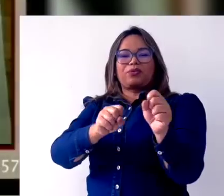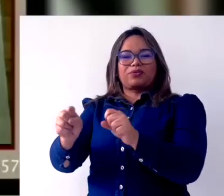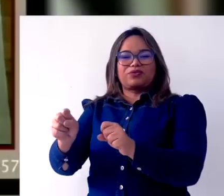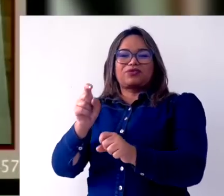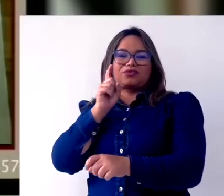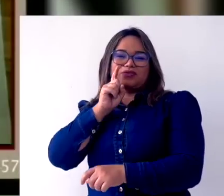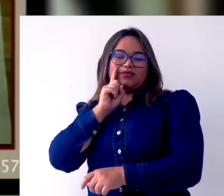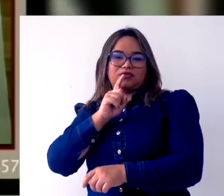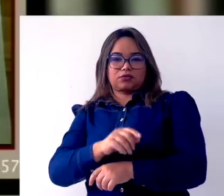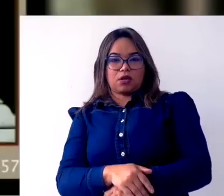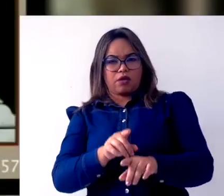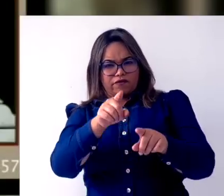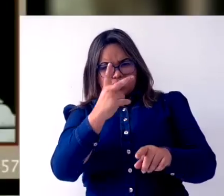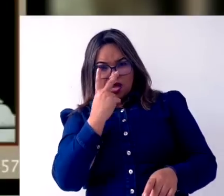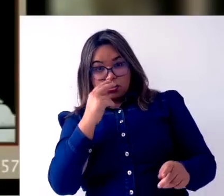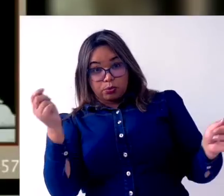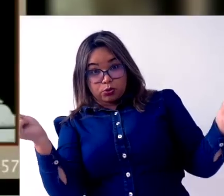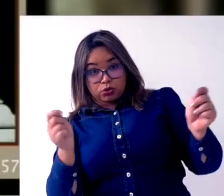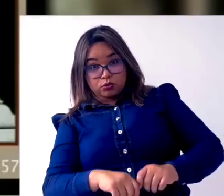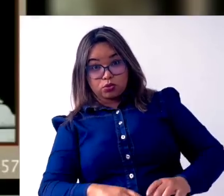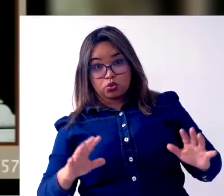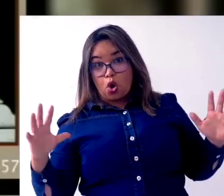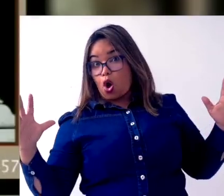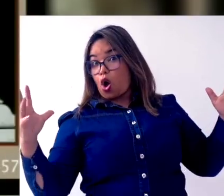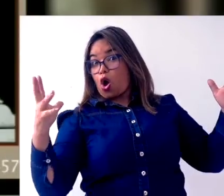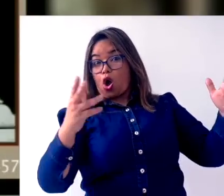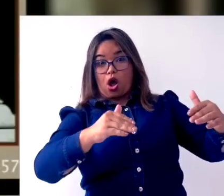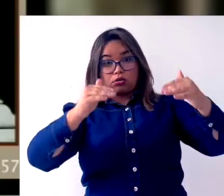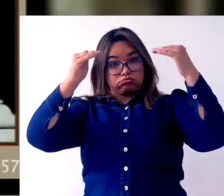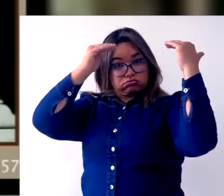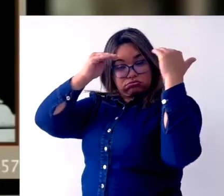ao Papa João Paulo, superestrela?